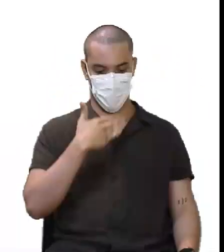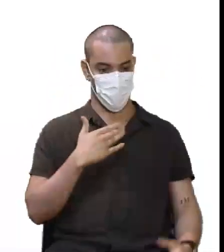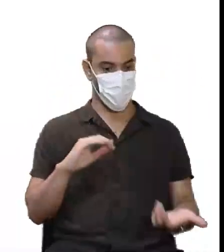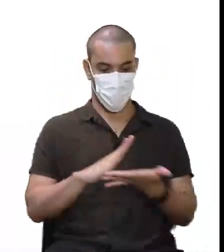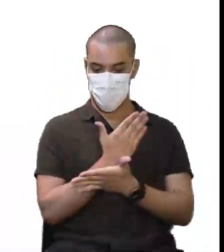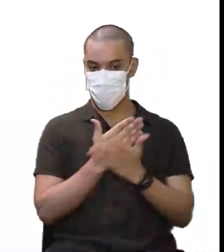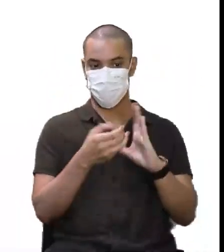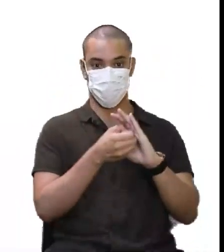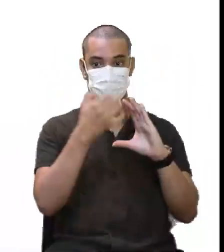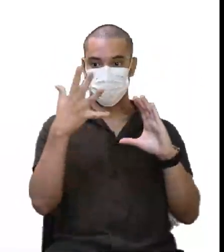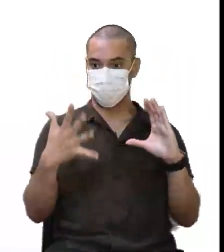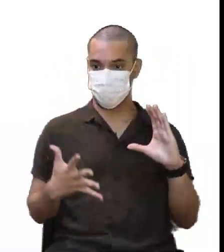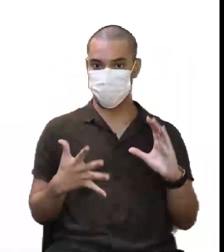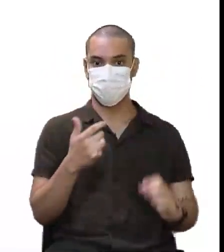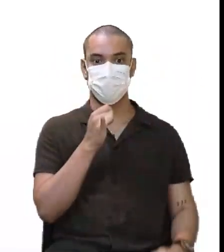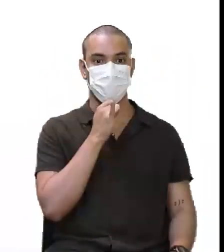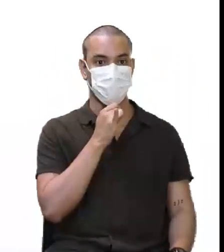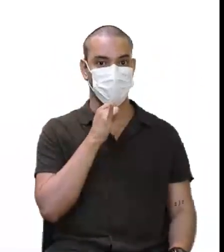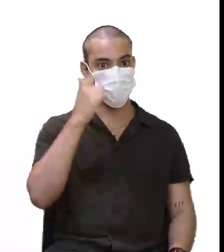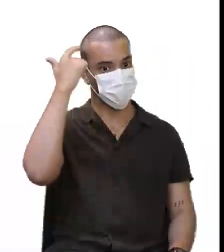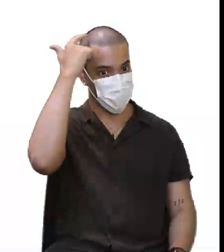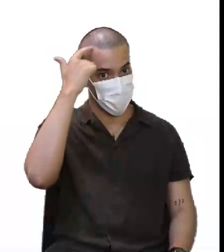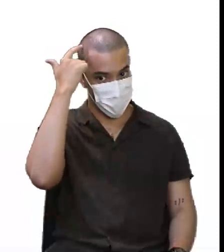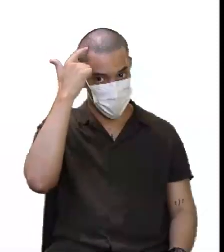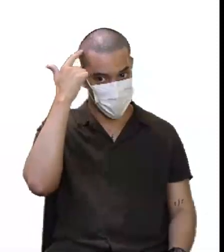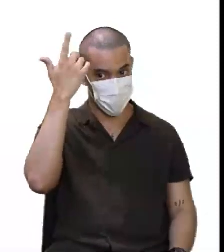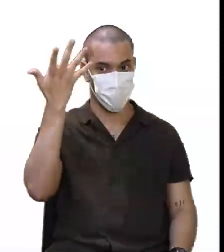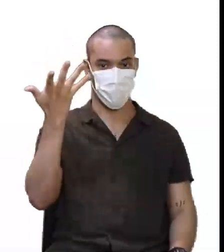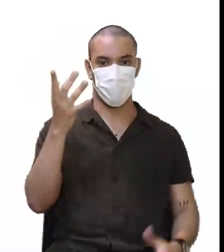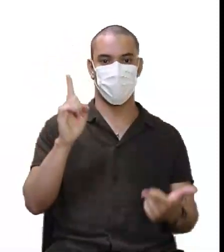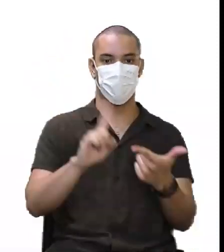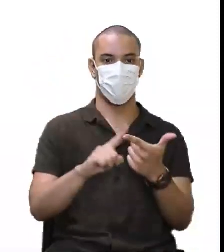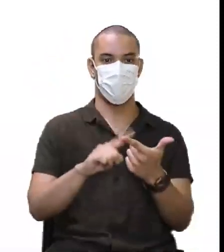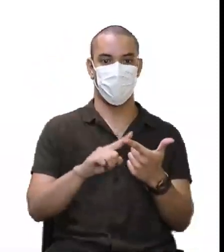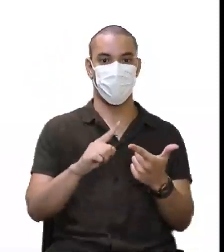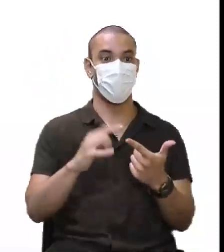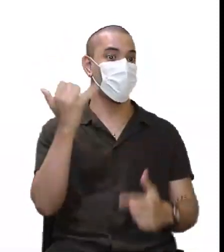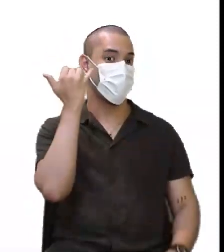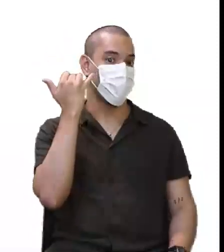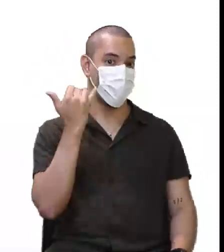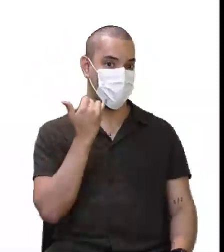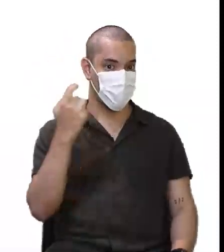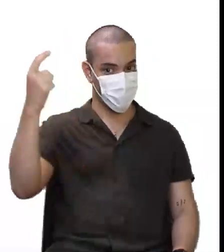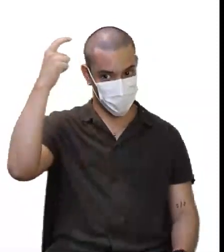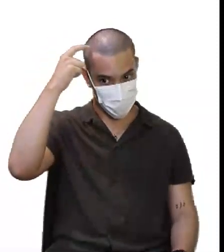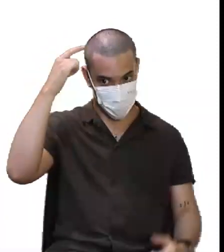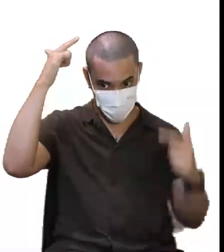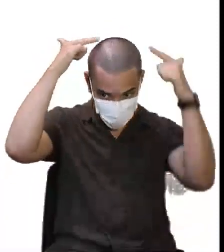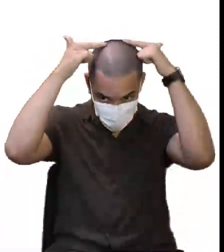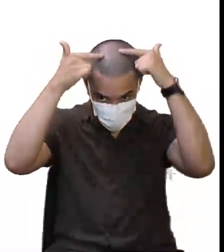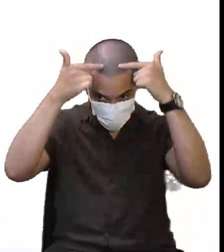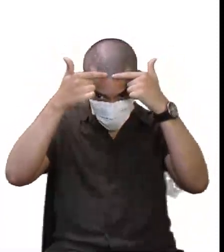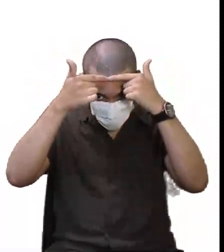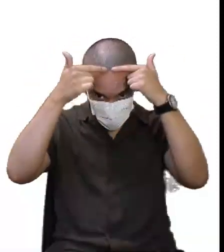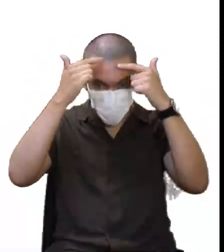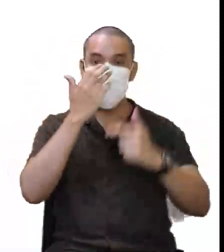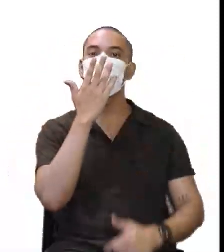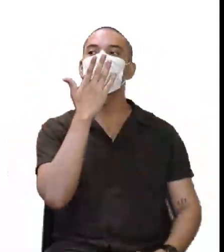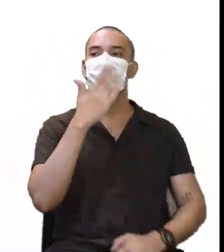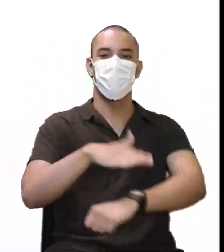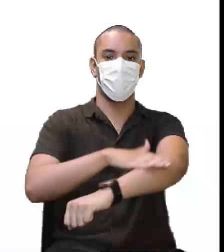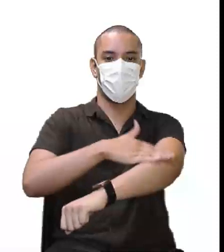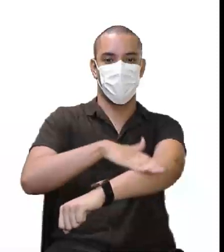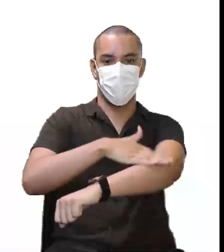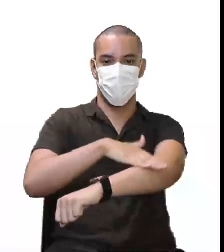determinadas características. Por exemplo, cabelos, né? O Vitor, ele está apontando ali, ó, cabelo do Vitor, cor da pele